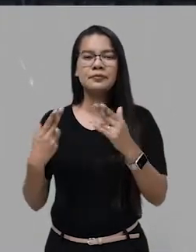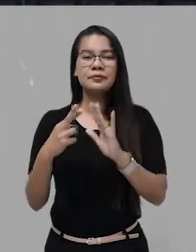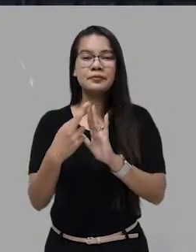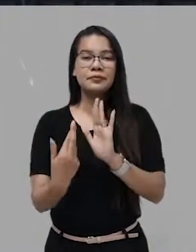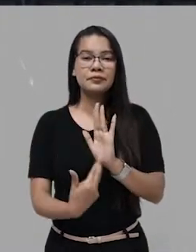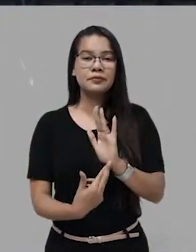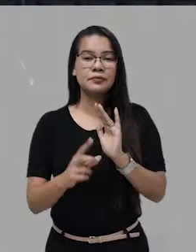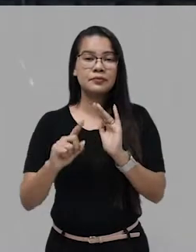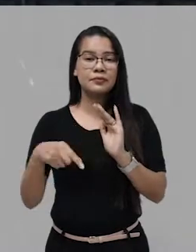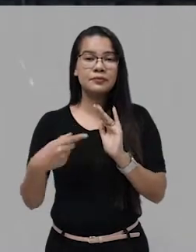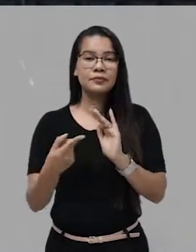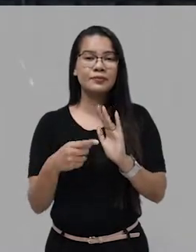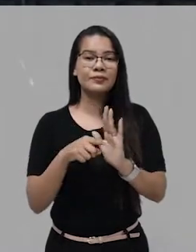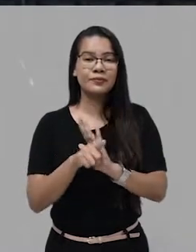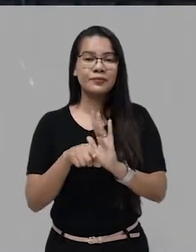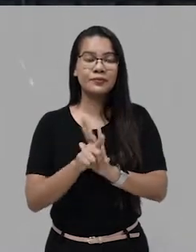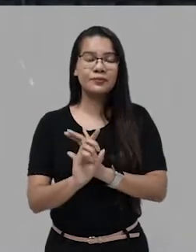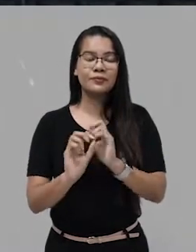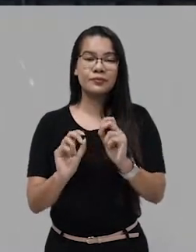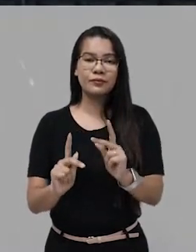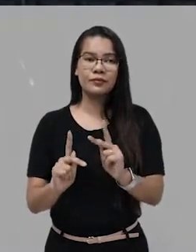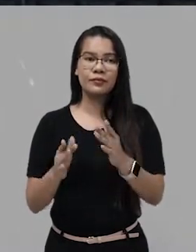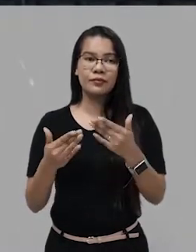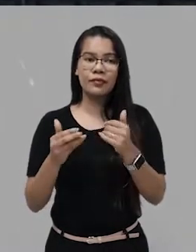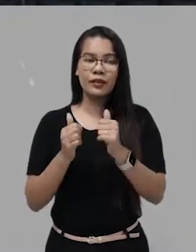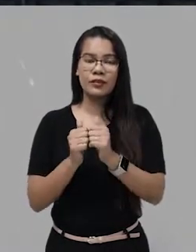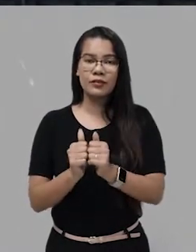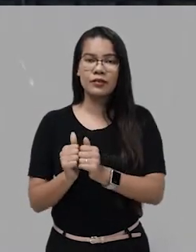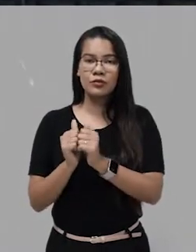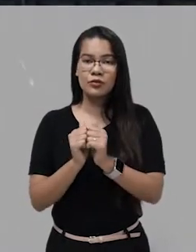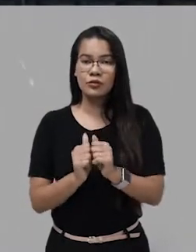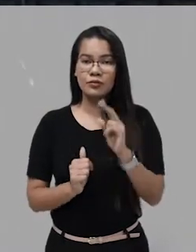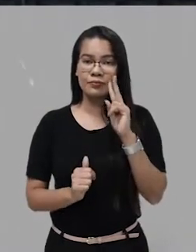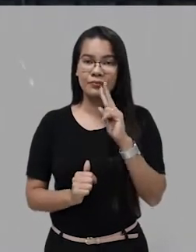questões, nas demais alternativas. Vamos ver a resposta?